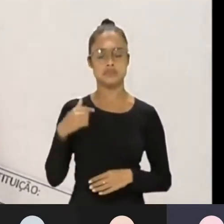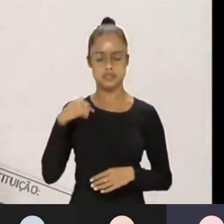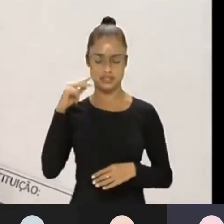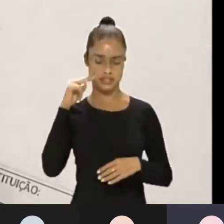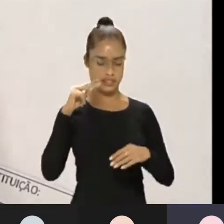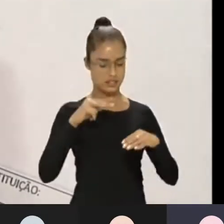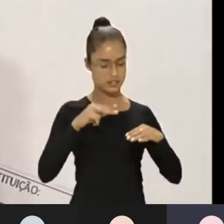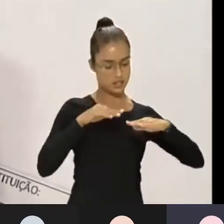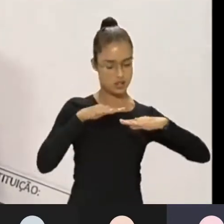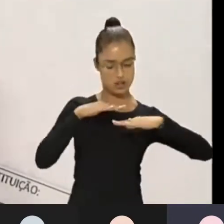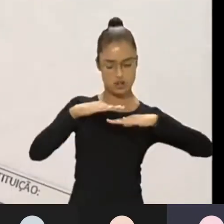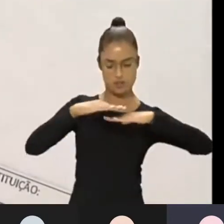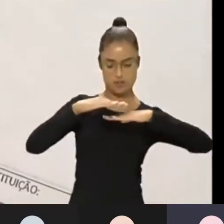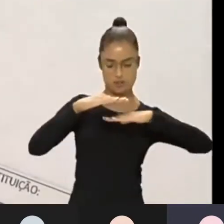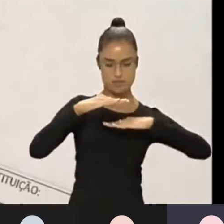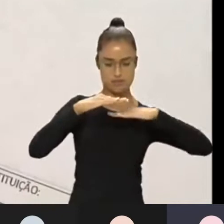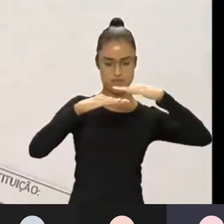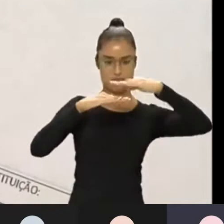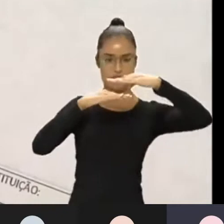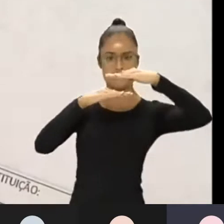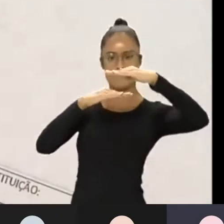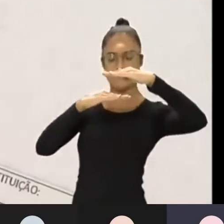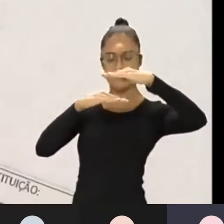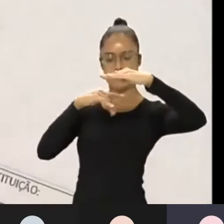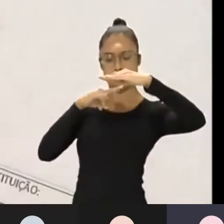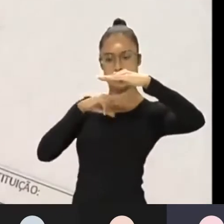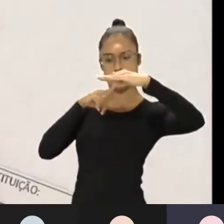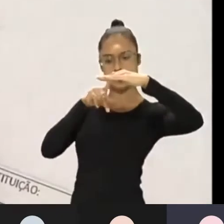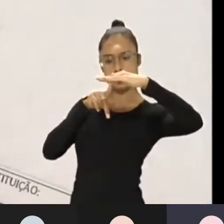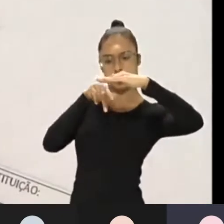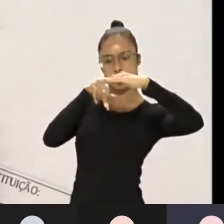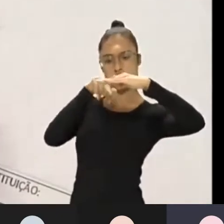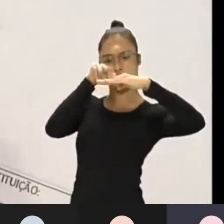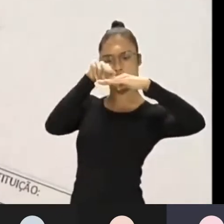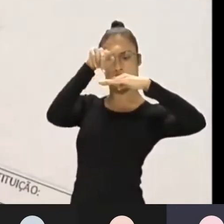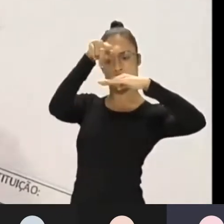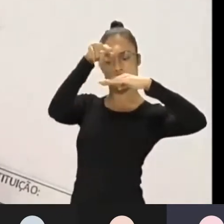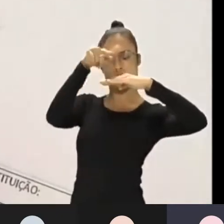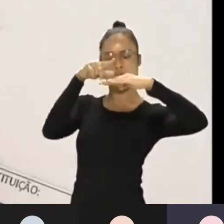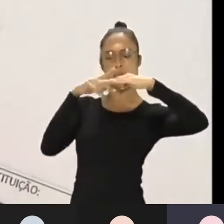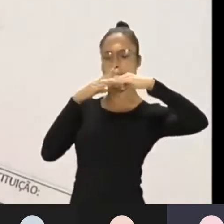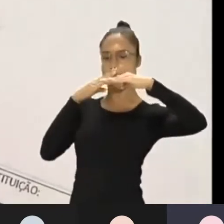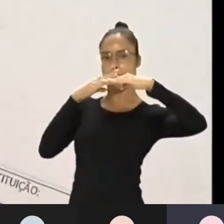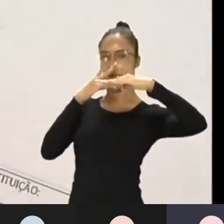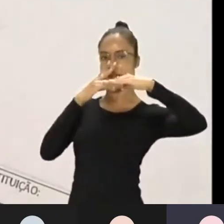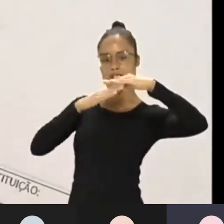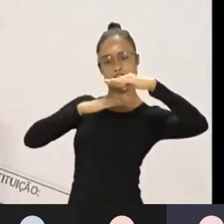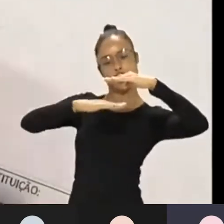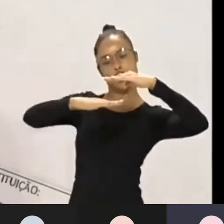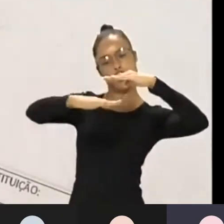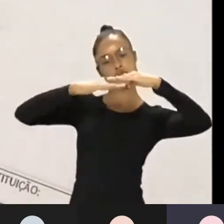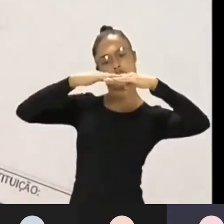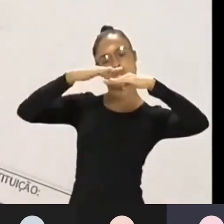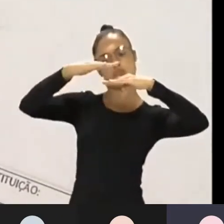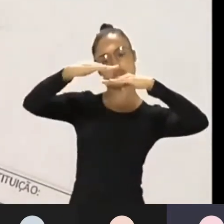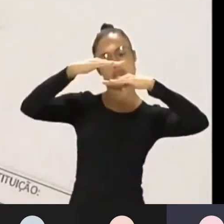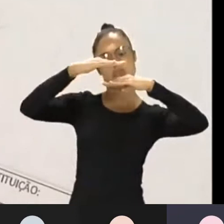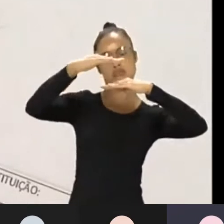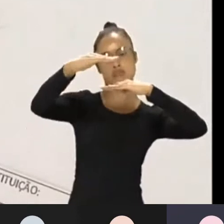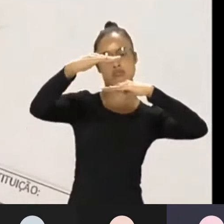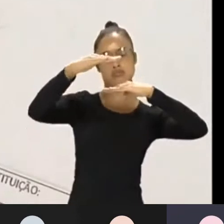ao invés de ter um plano inclinado, eu tenho esses degraus, como se fosse cortes, secções, que faz com que eu tenha